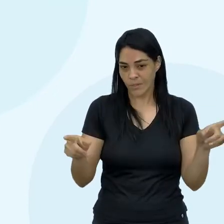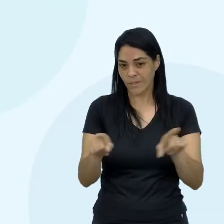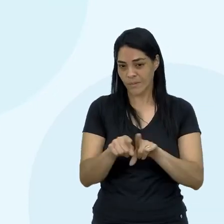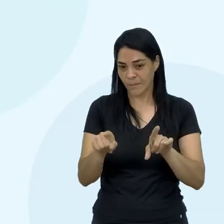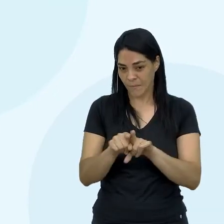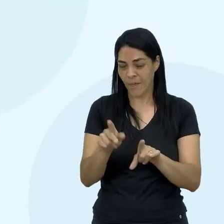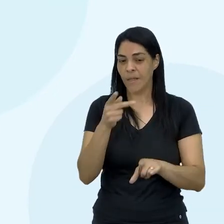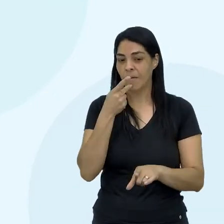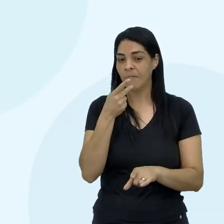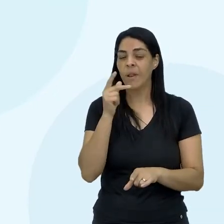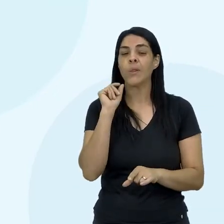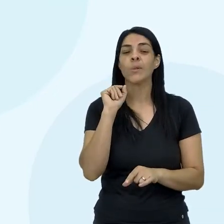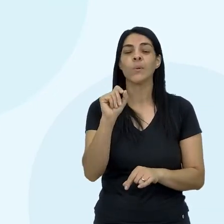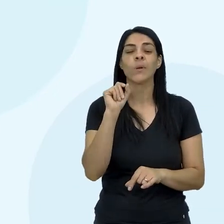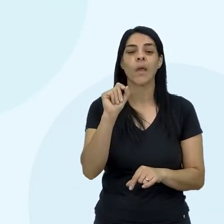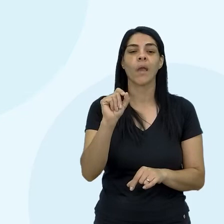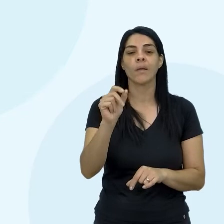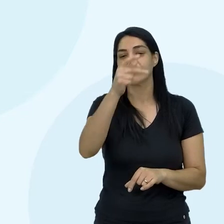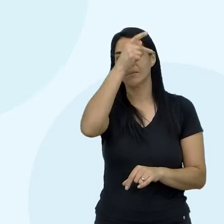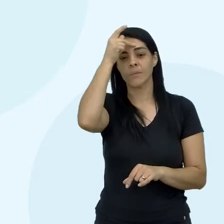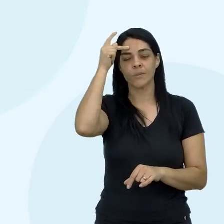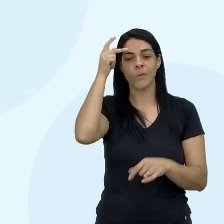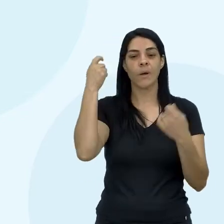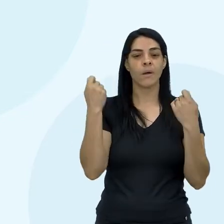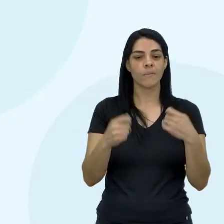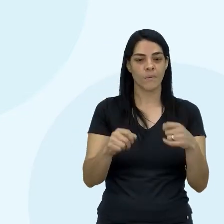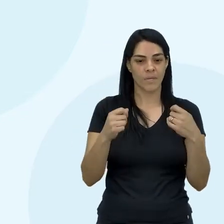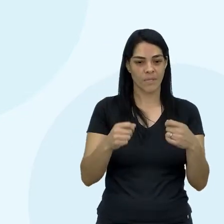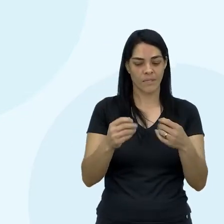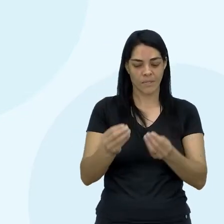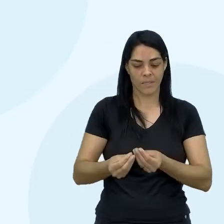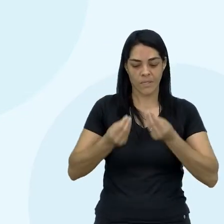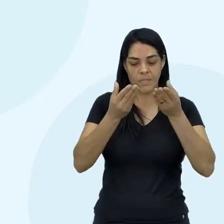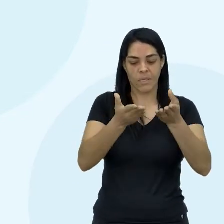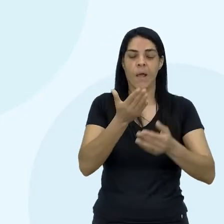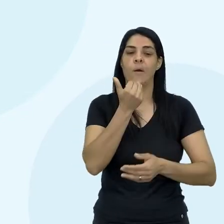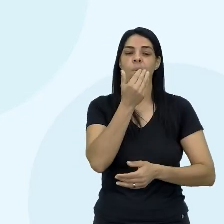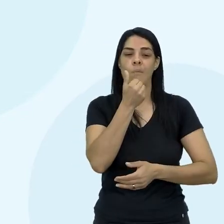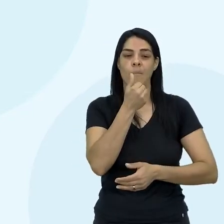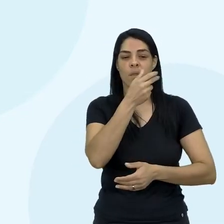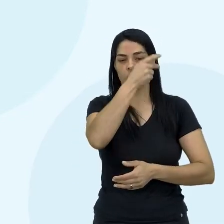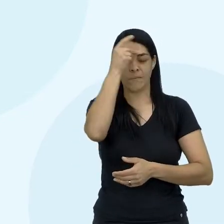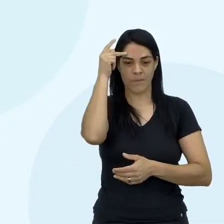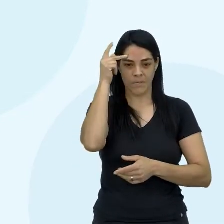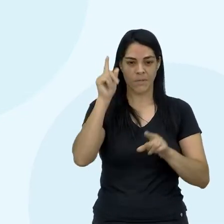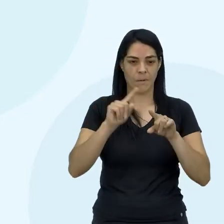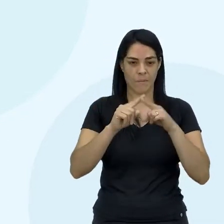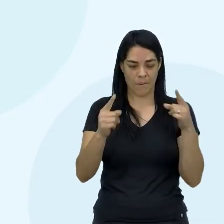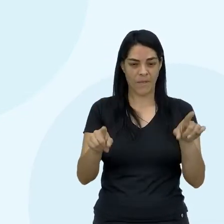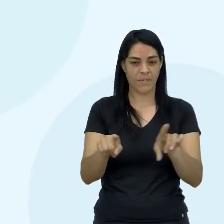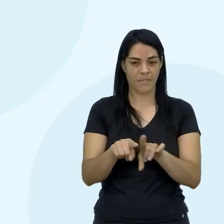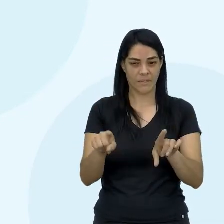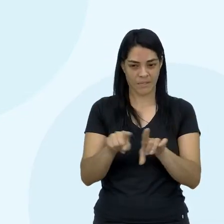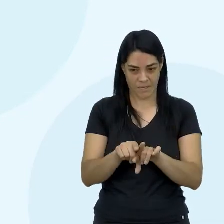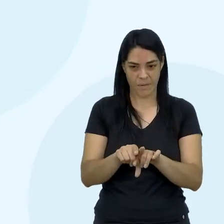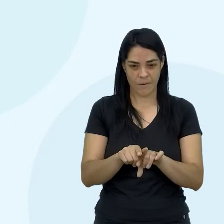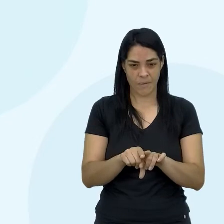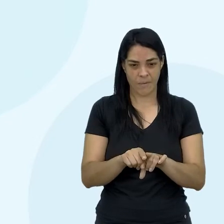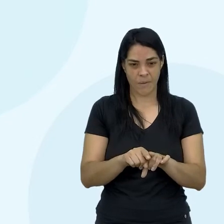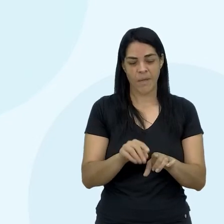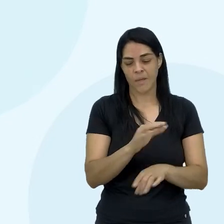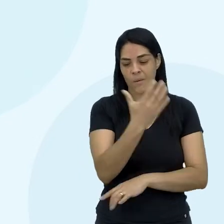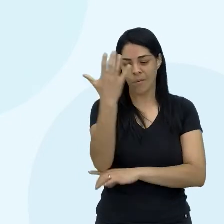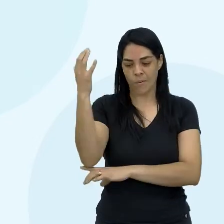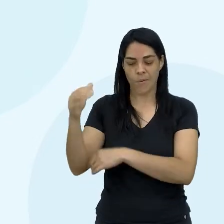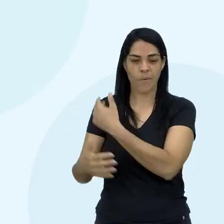né? A gente precisa alimentar as pessoas. E também vem do meio natural os recursos